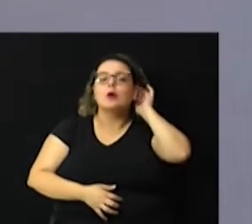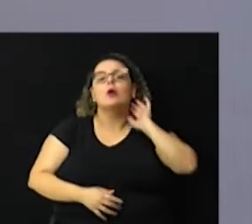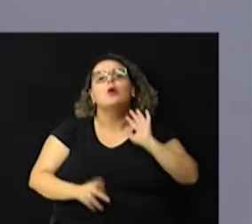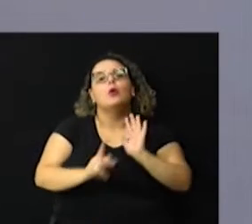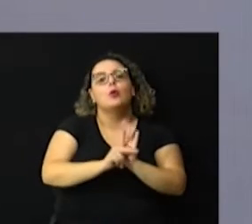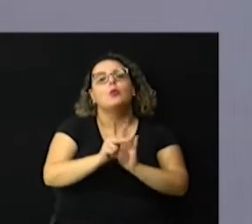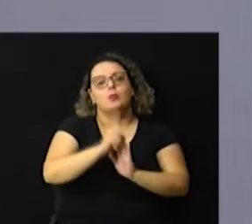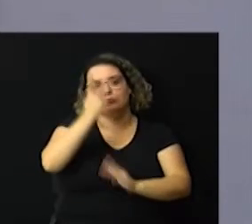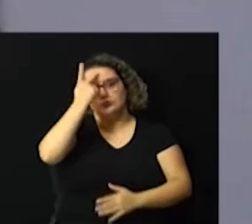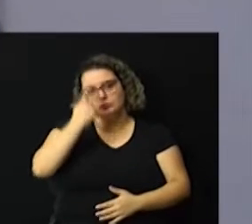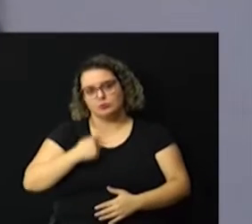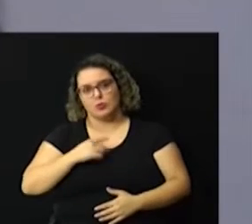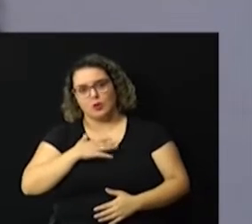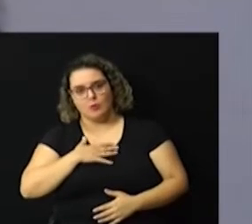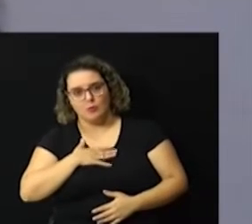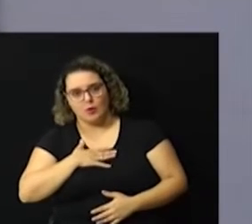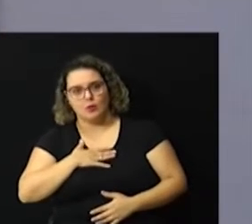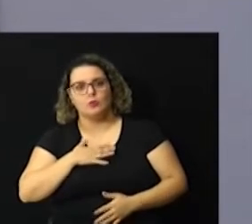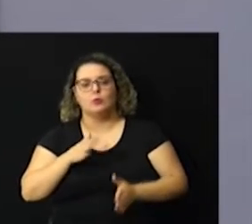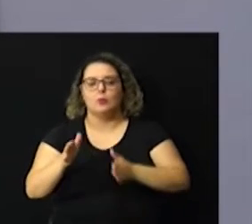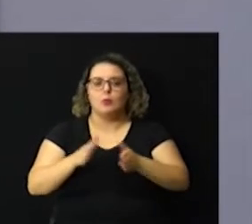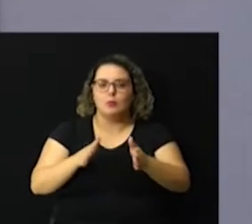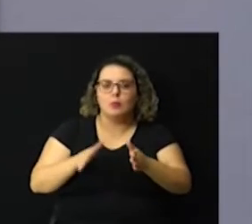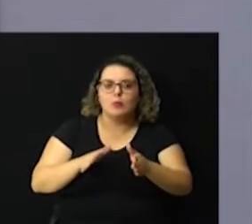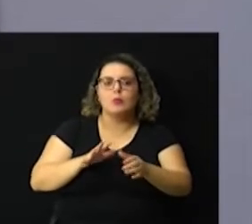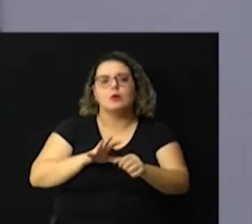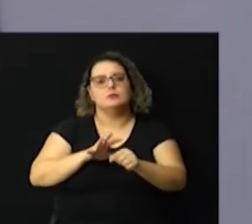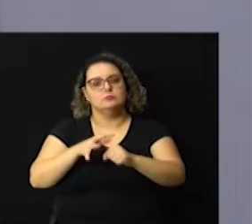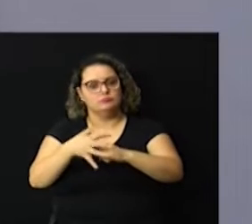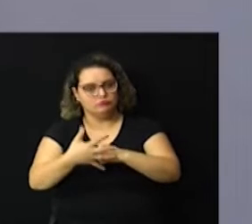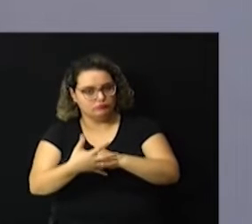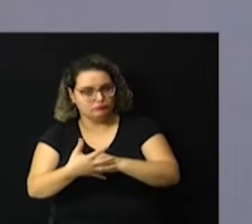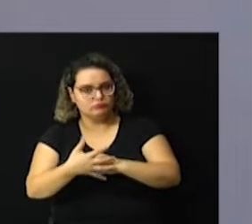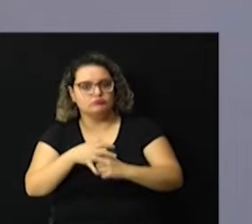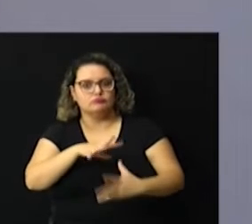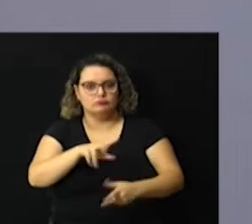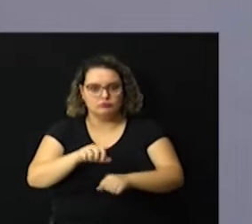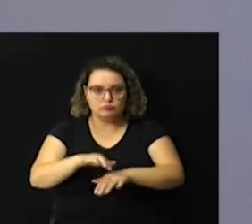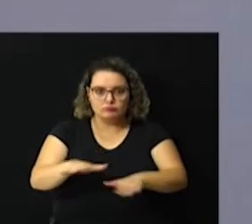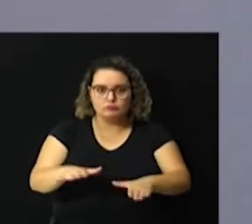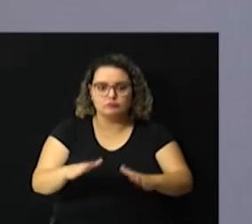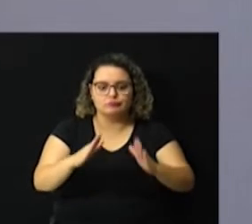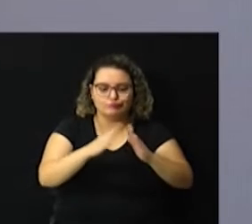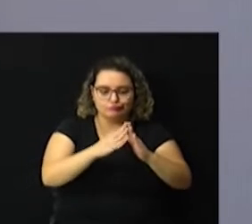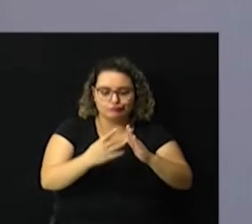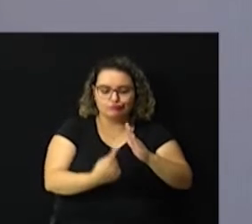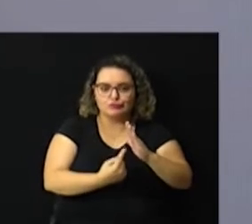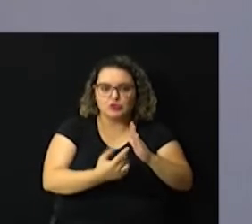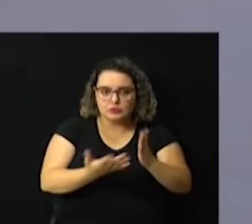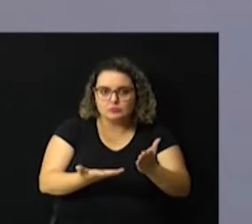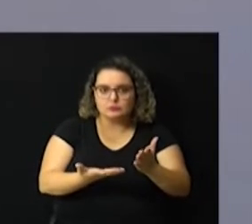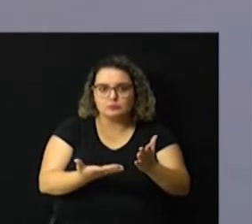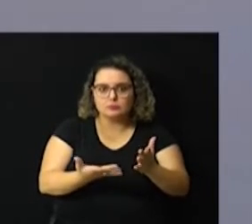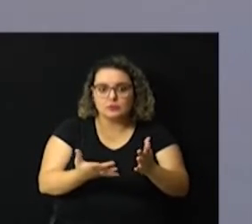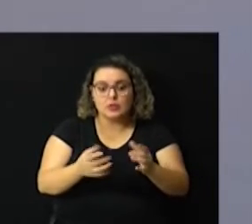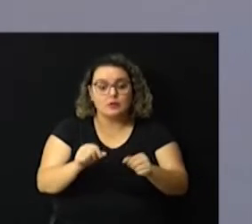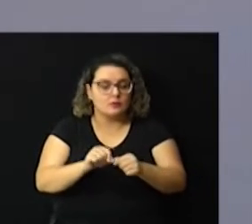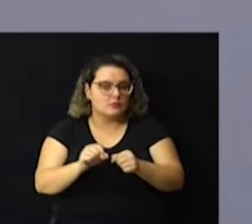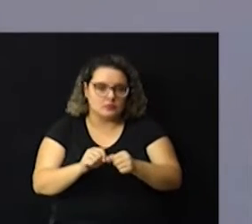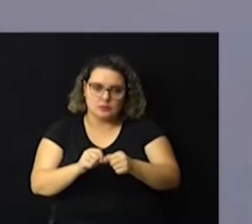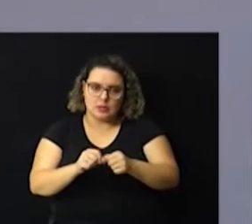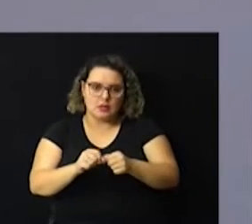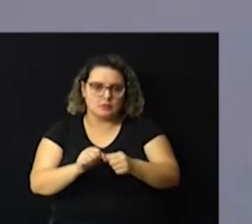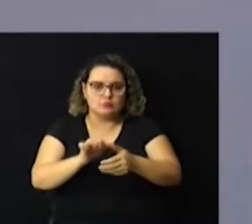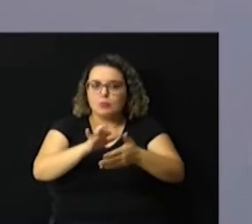projeto pessoal, na verdade, meu. Na pandemia, eu estava em isolamento e precisando muito fazer alguma atividade que me conectasse